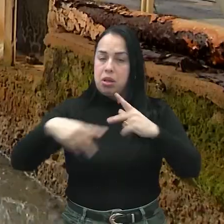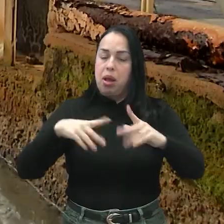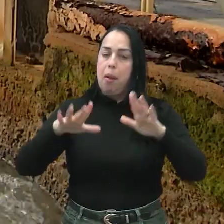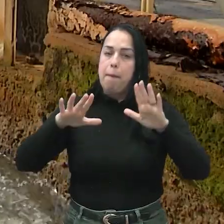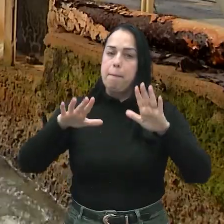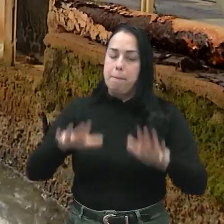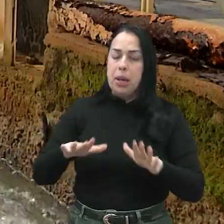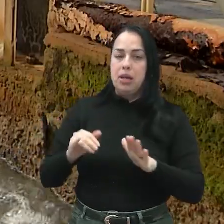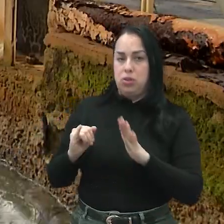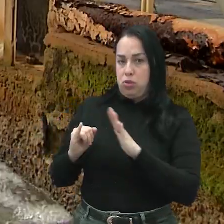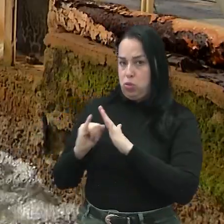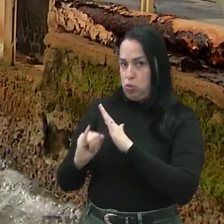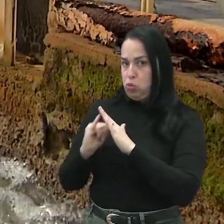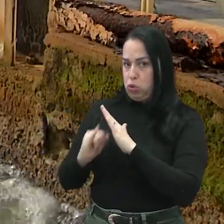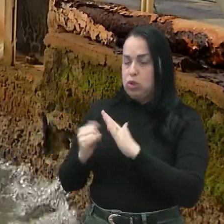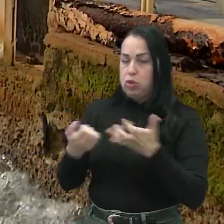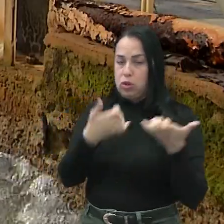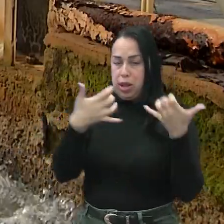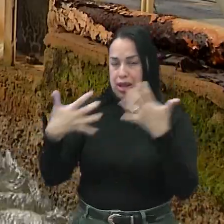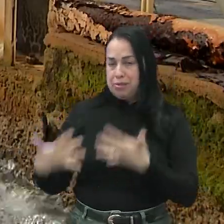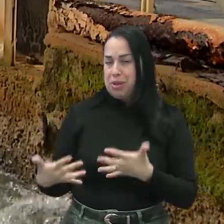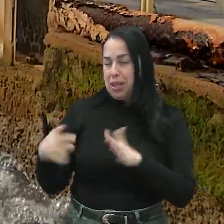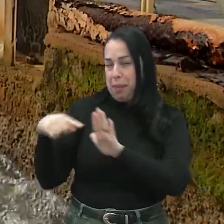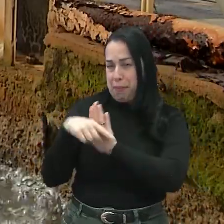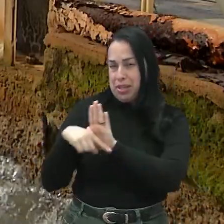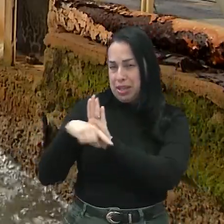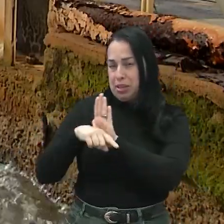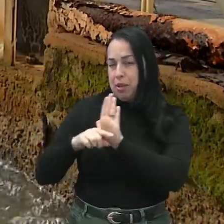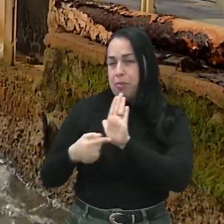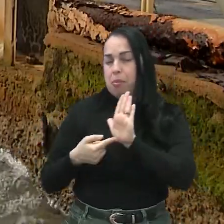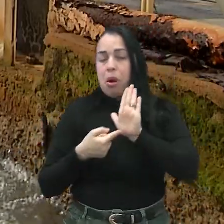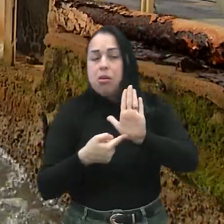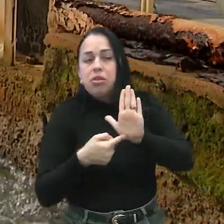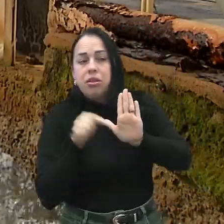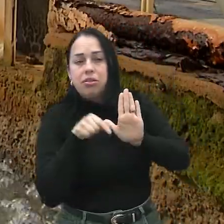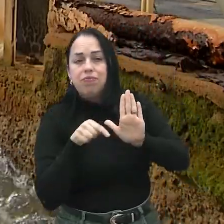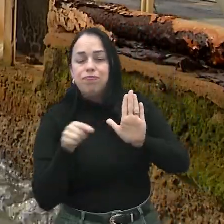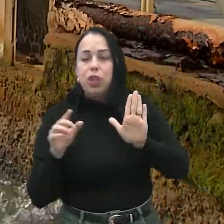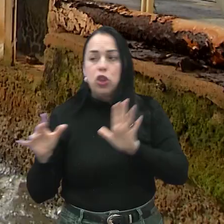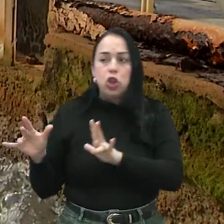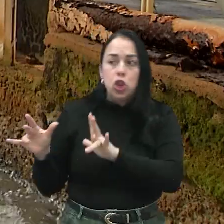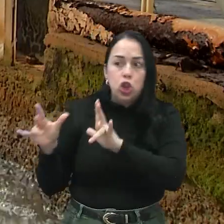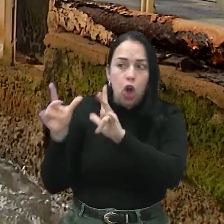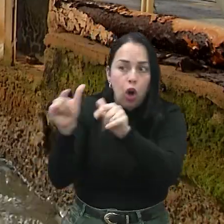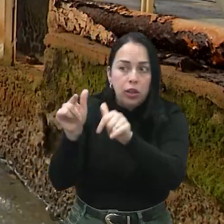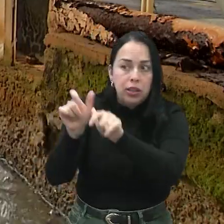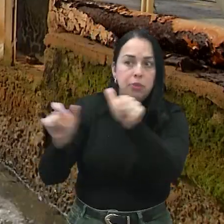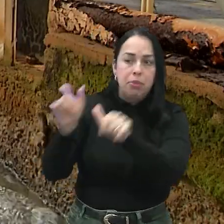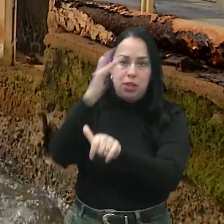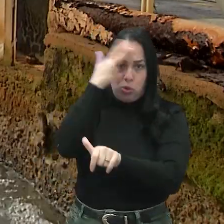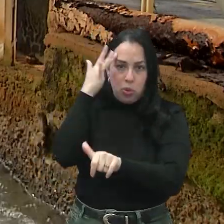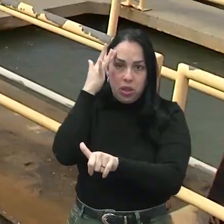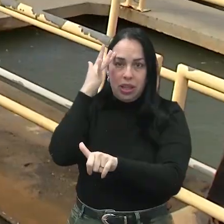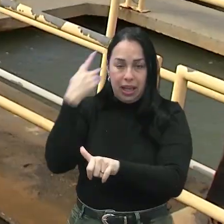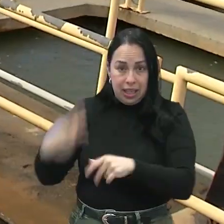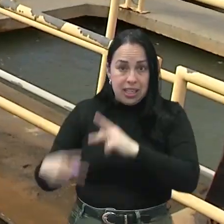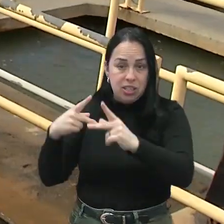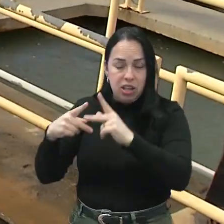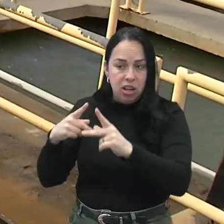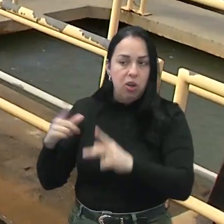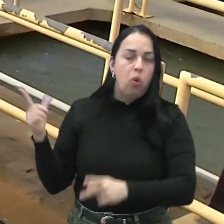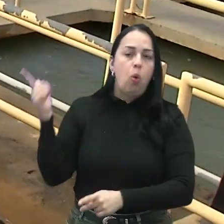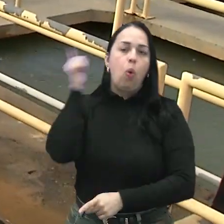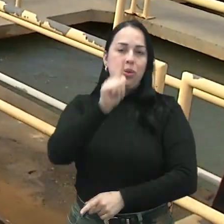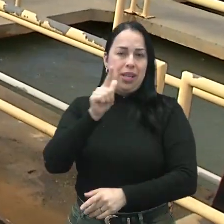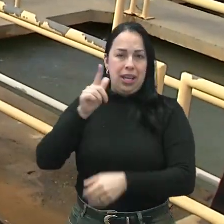município. Mas os dados do Instituto Trata Brasil mostram ainda que nem todos os moradores de São José têm acesso